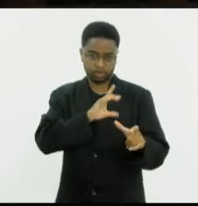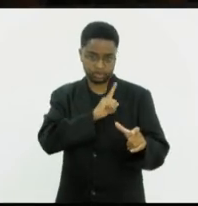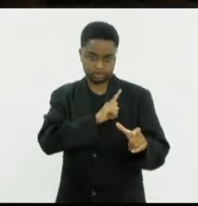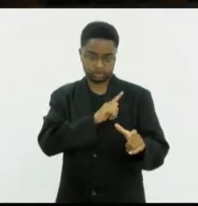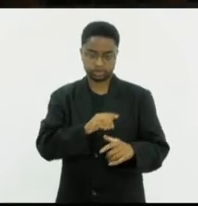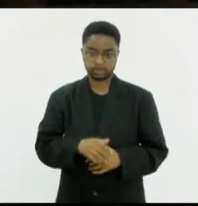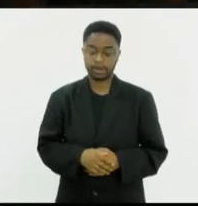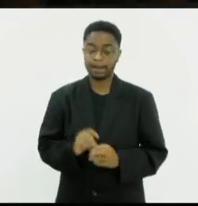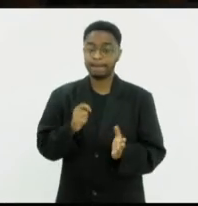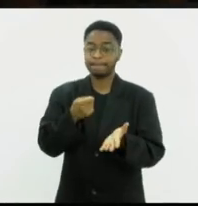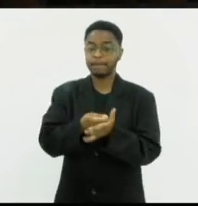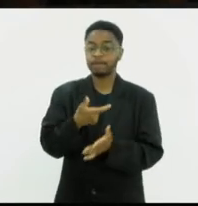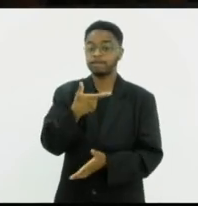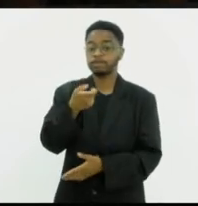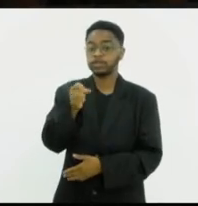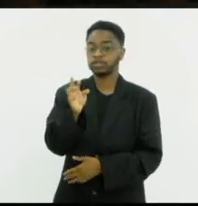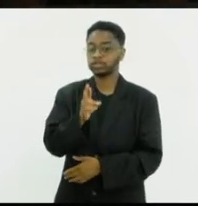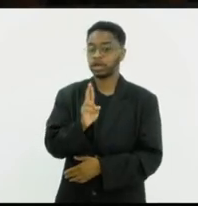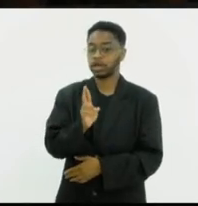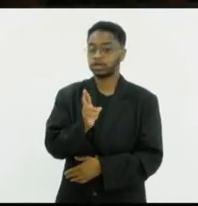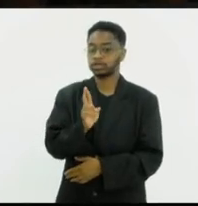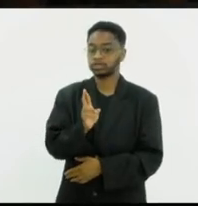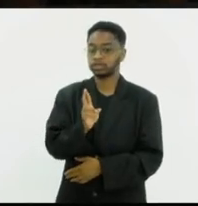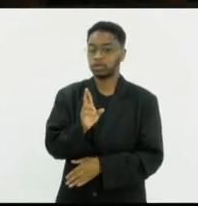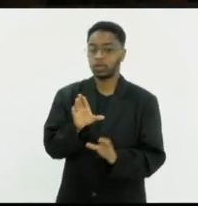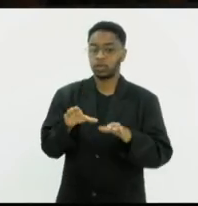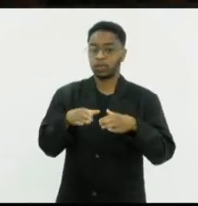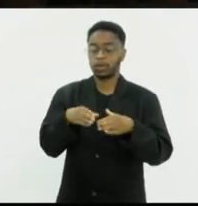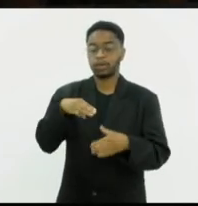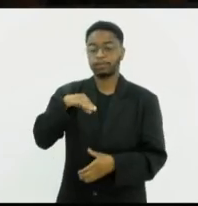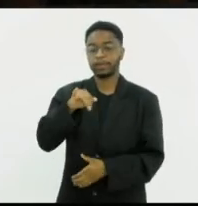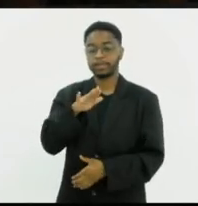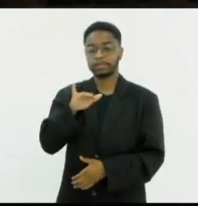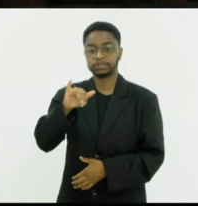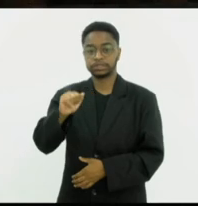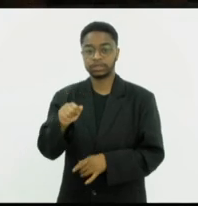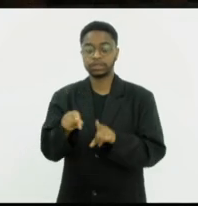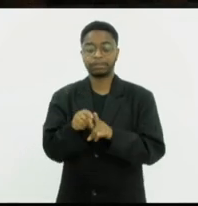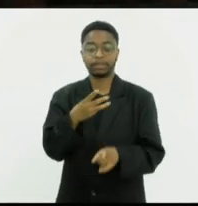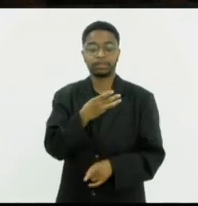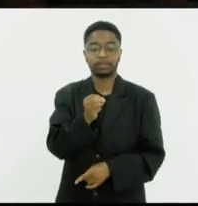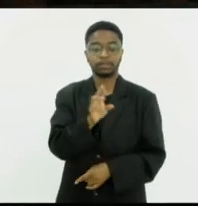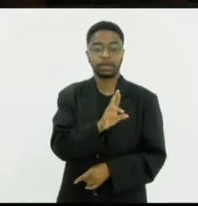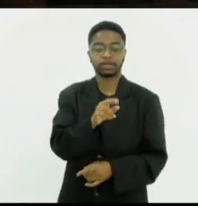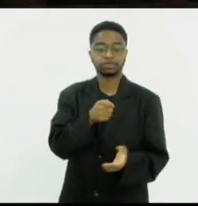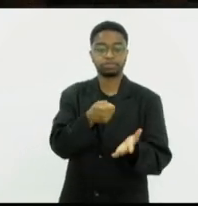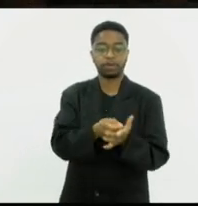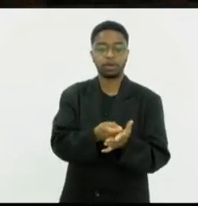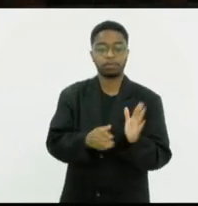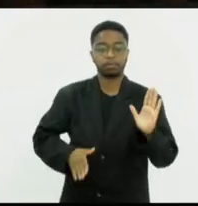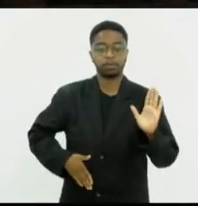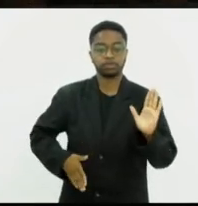Ela paga R$ 20 à milícia e paga R$ 30 ao tráfico.